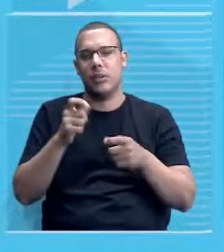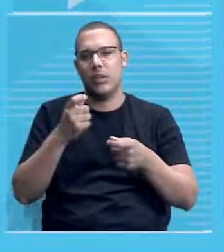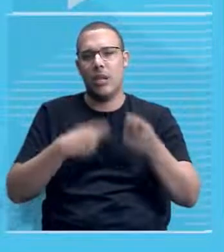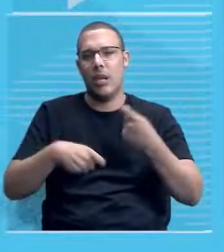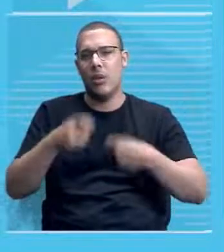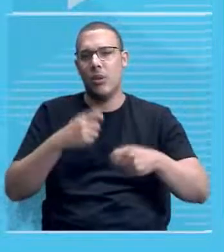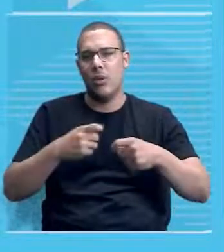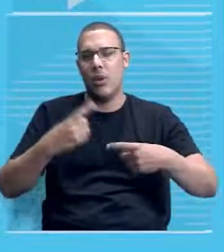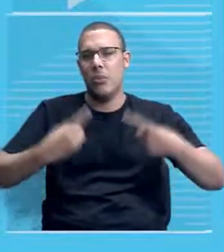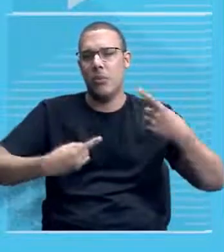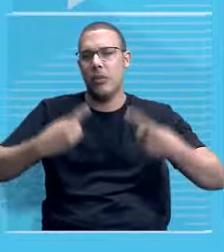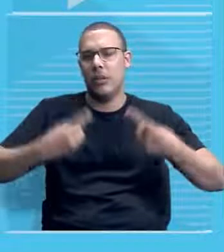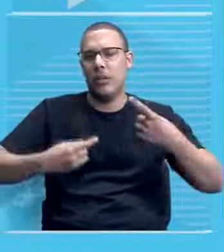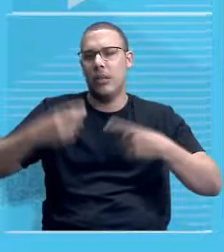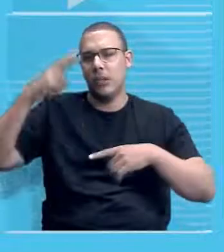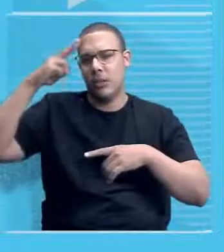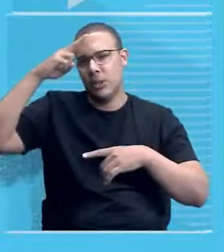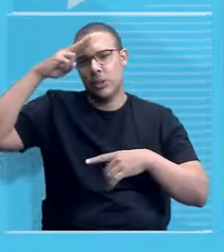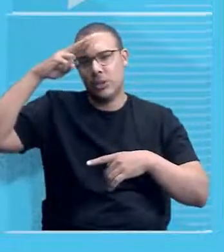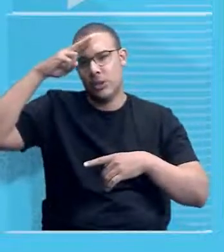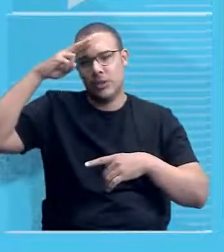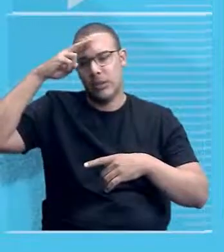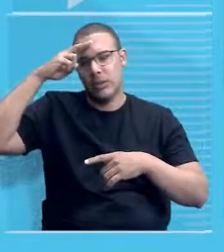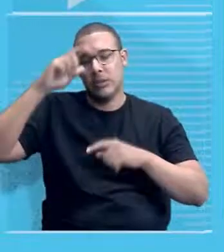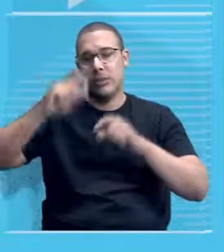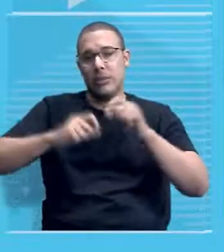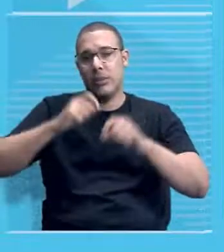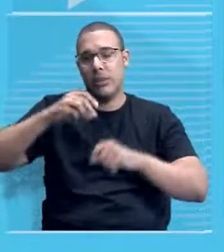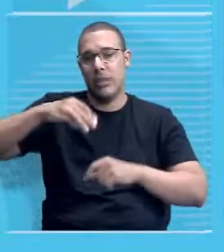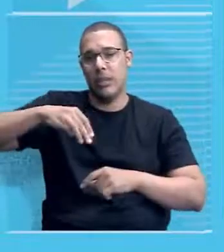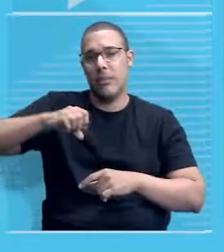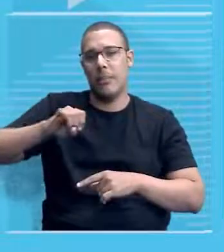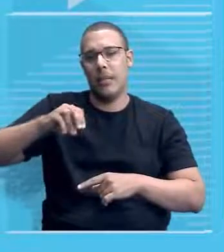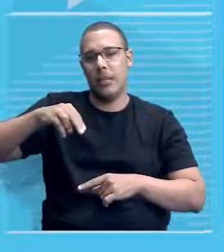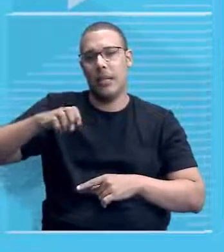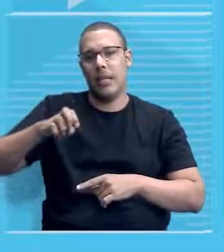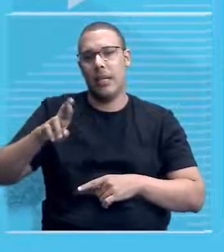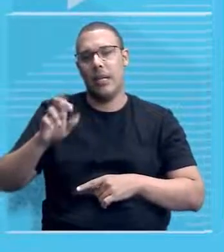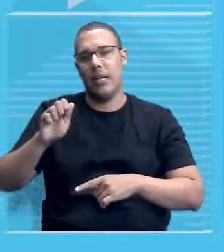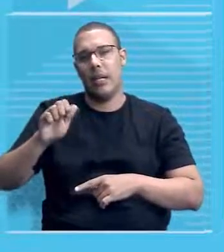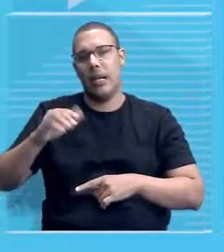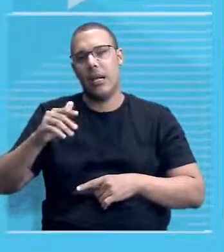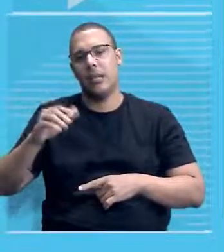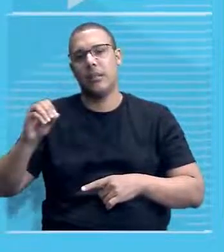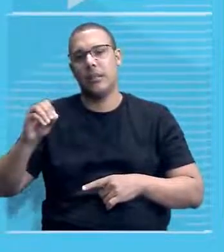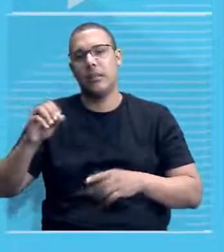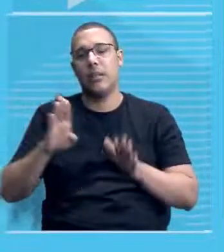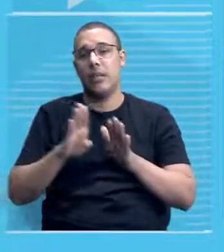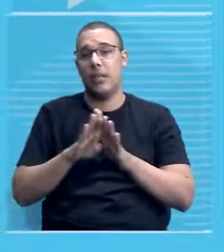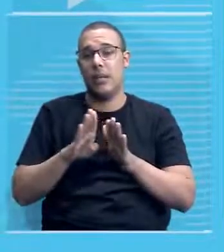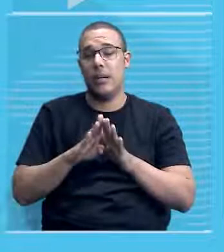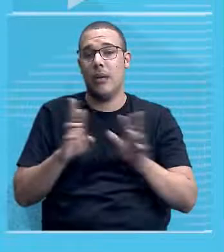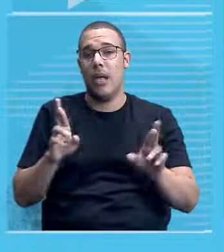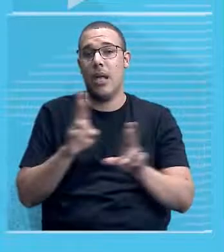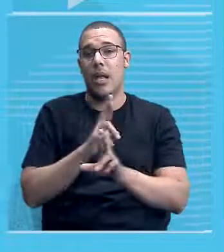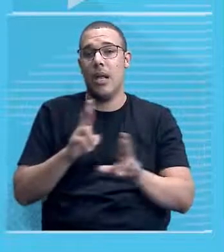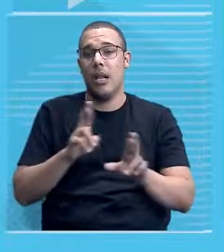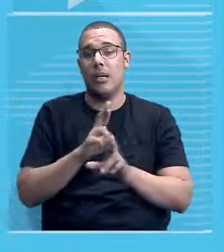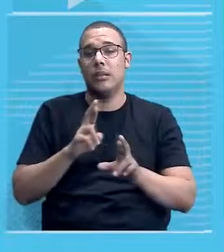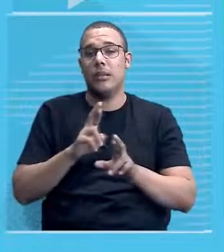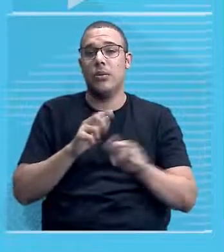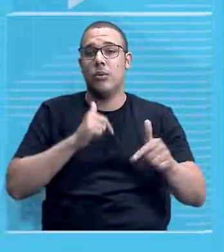social histórico da mineração e suas relações com a mão de obra